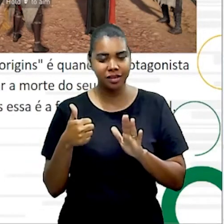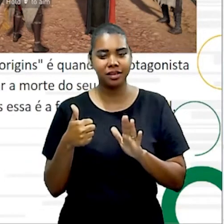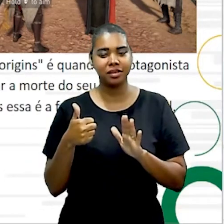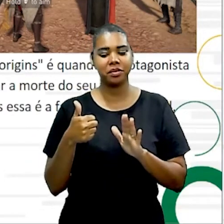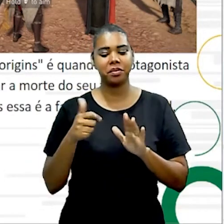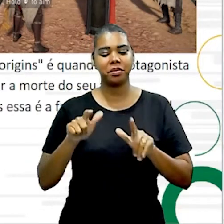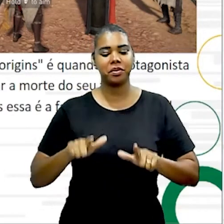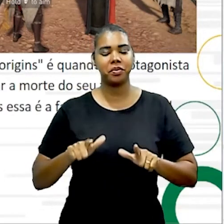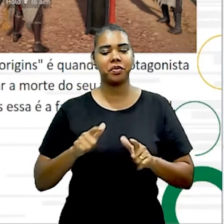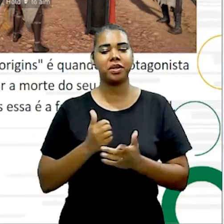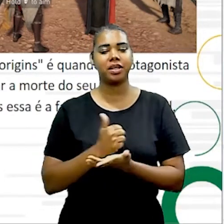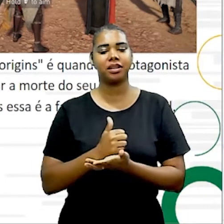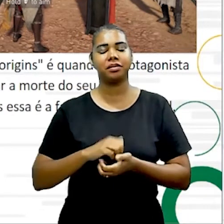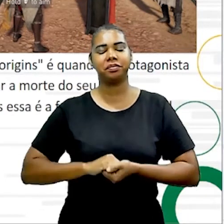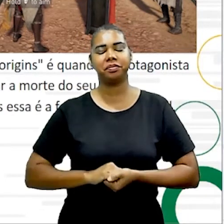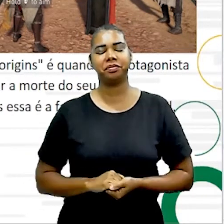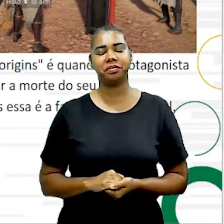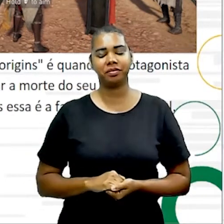primeiro lugar.